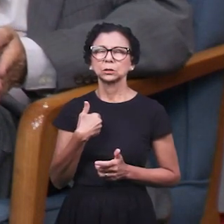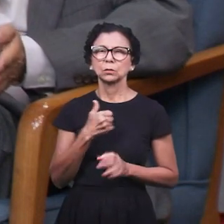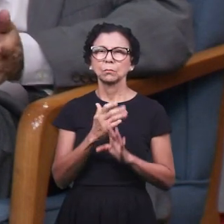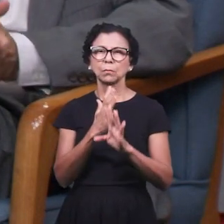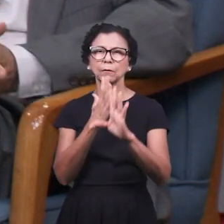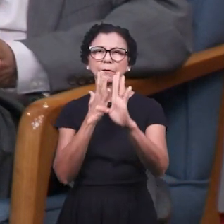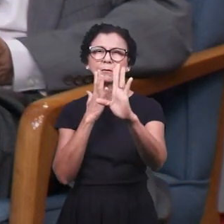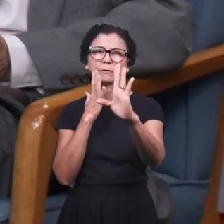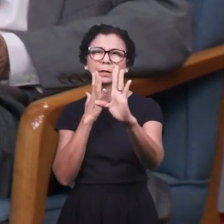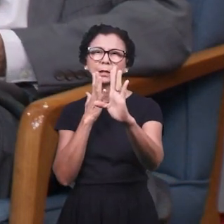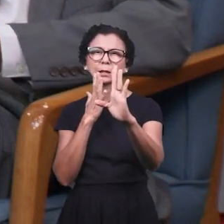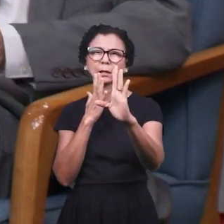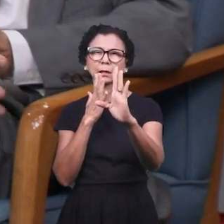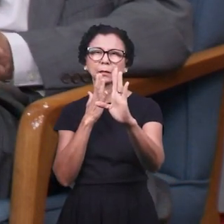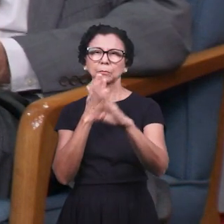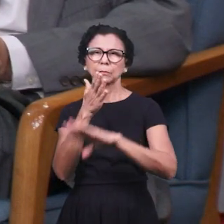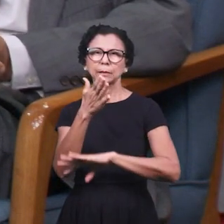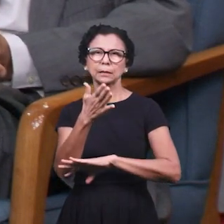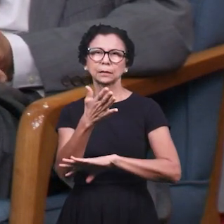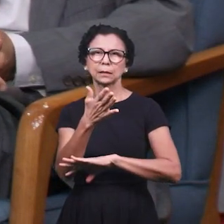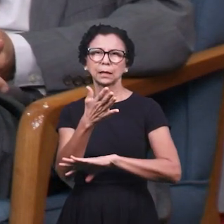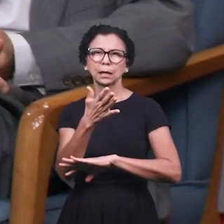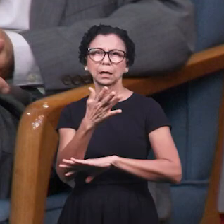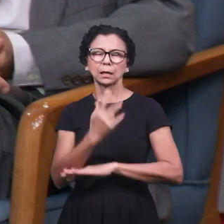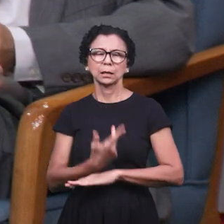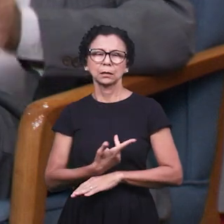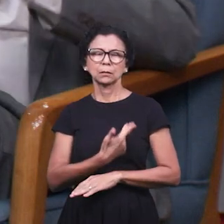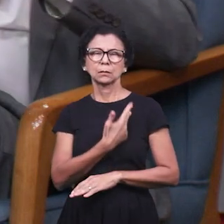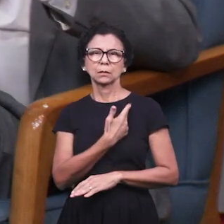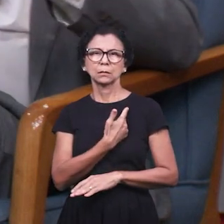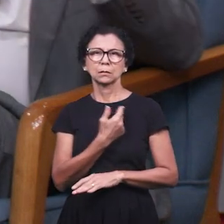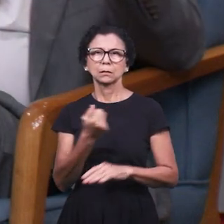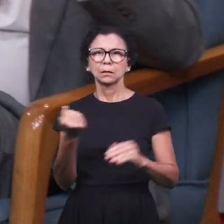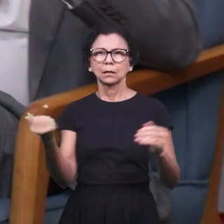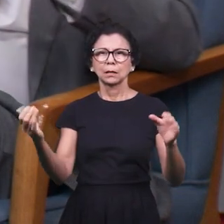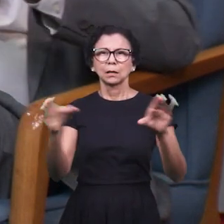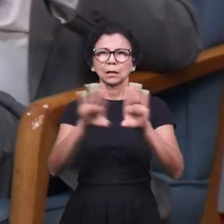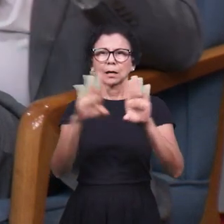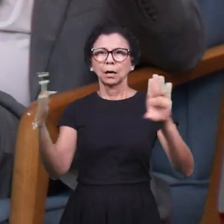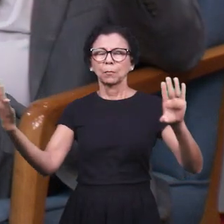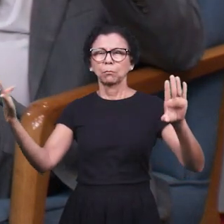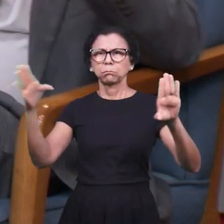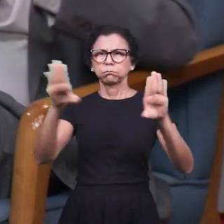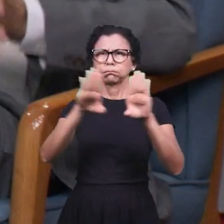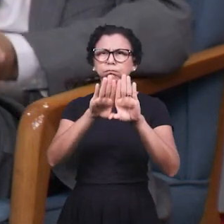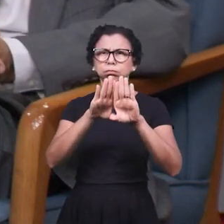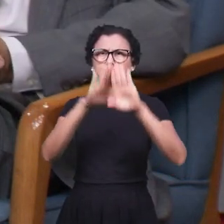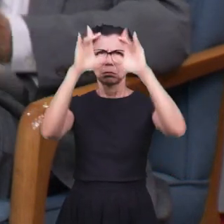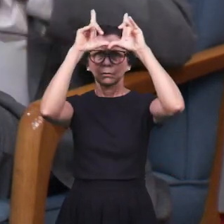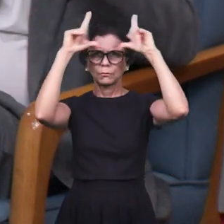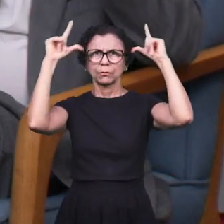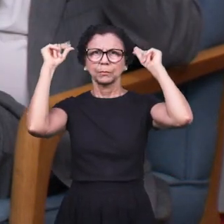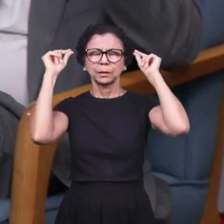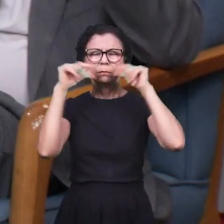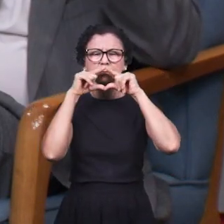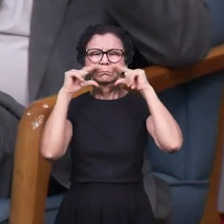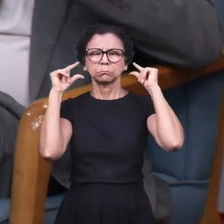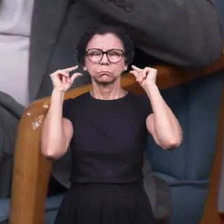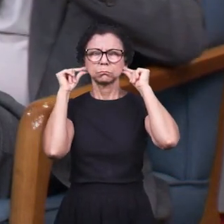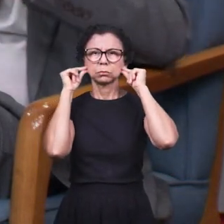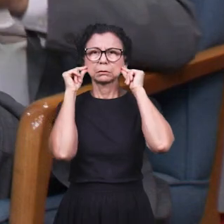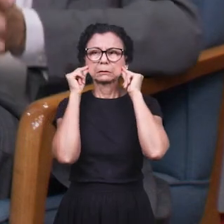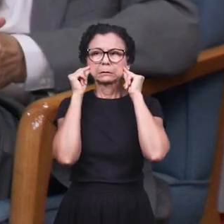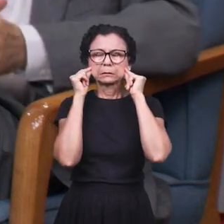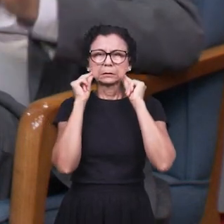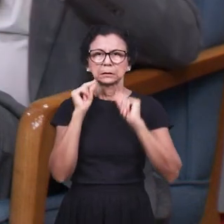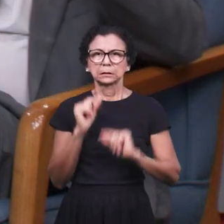tinha uns 3 pacientes para entrar no centro cirúrgico. Entrou o primeiro, aquela porta fecha, apareceu uma enfermeira com aquela máscarazinha, aquela